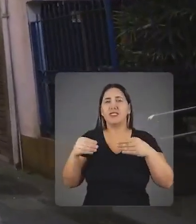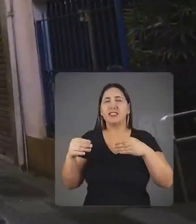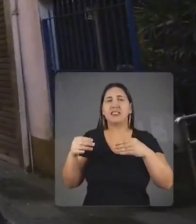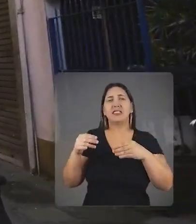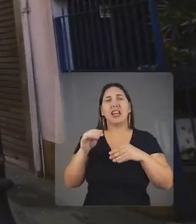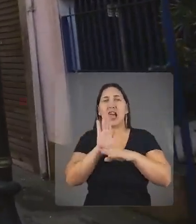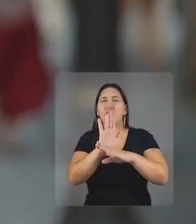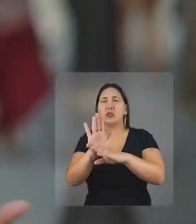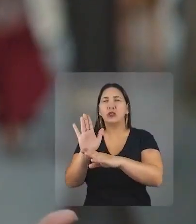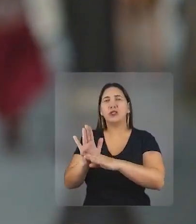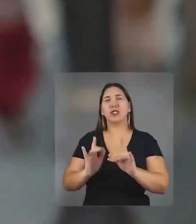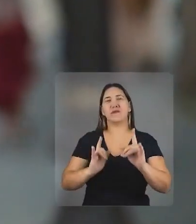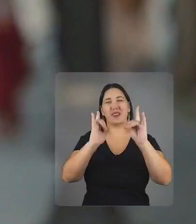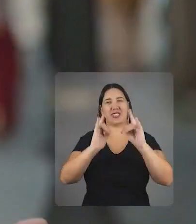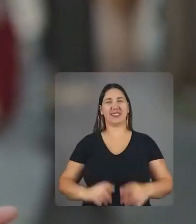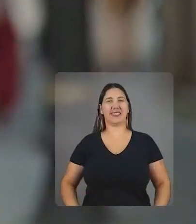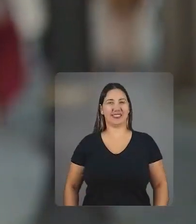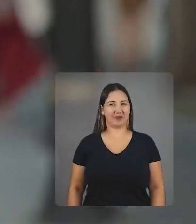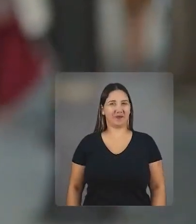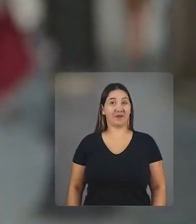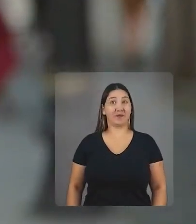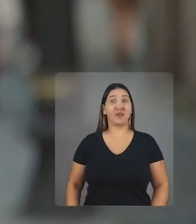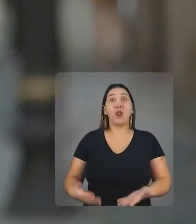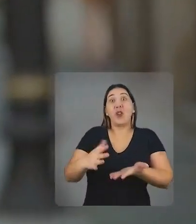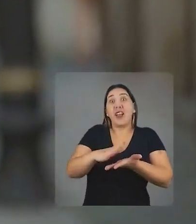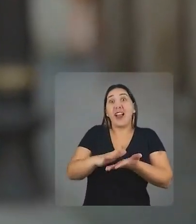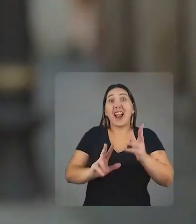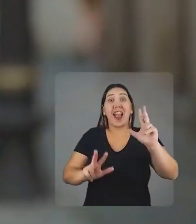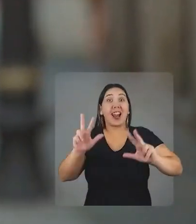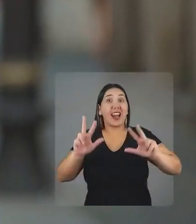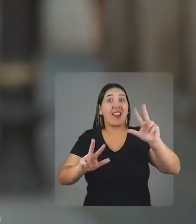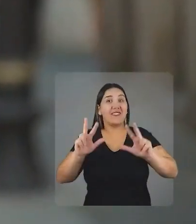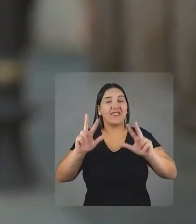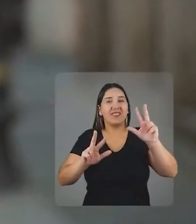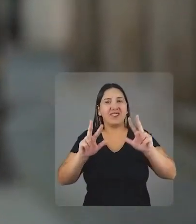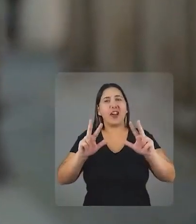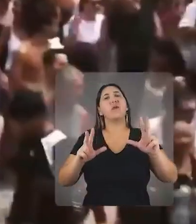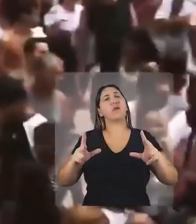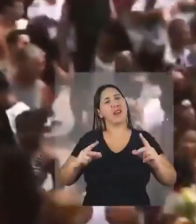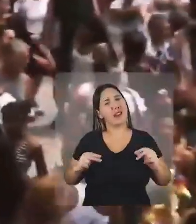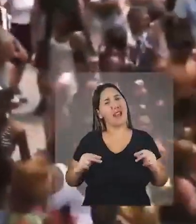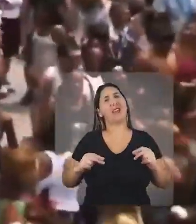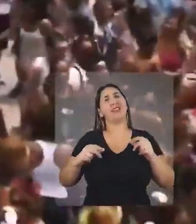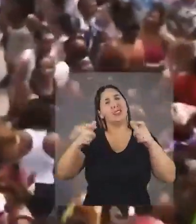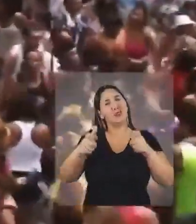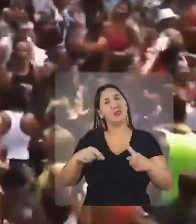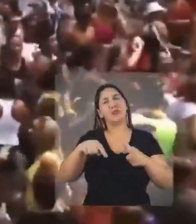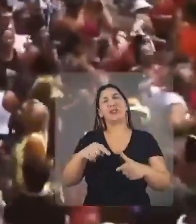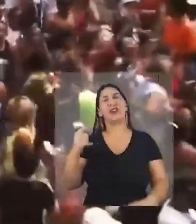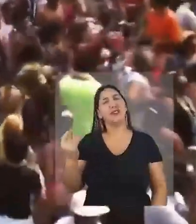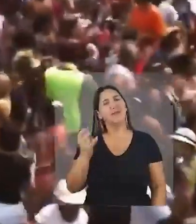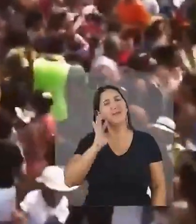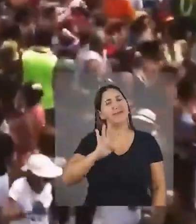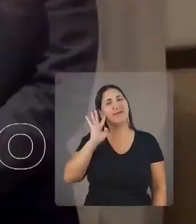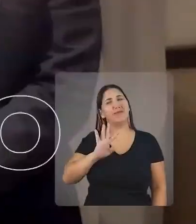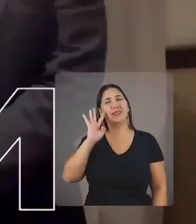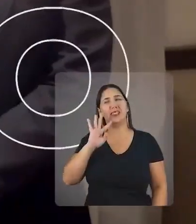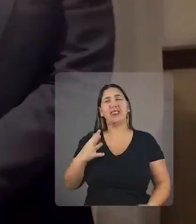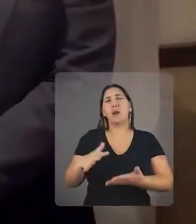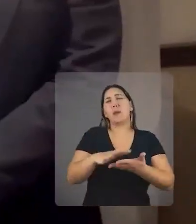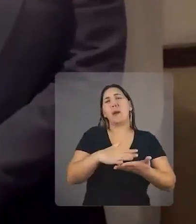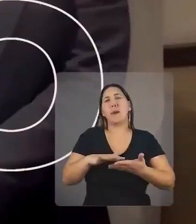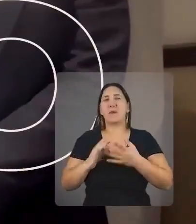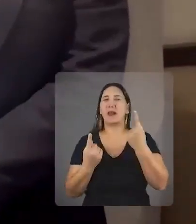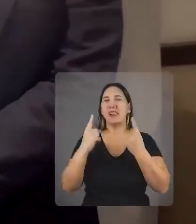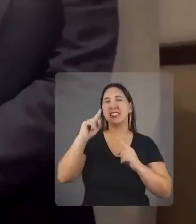imóveis tombados. O Carnaval Santista merece uma cidade do samba. E é isso que nós vamos fazer.